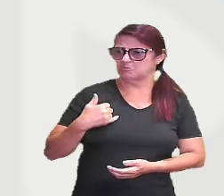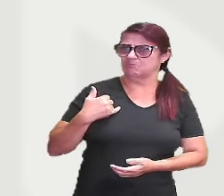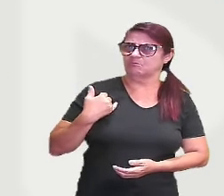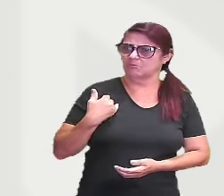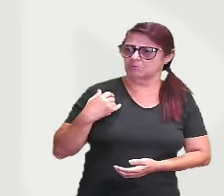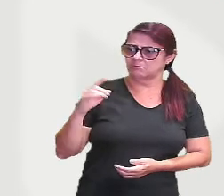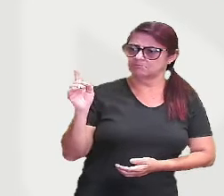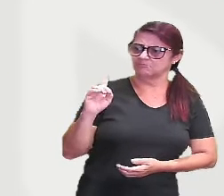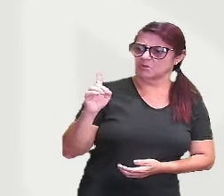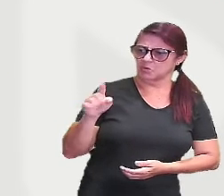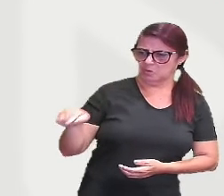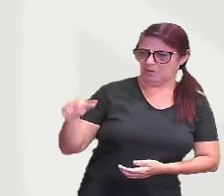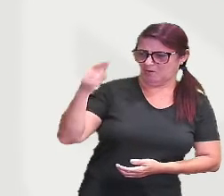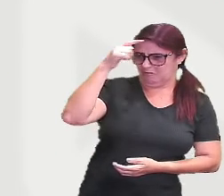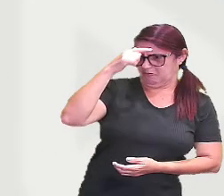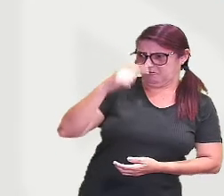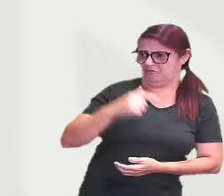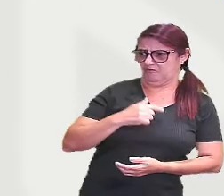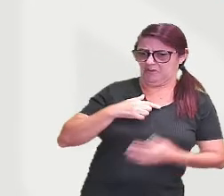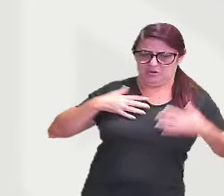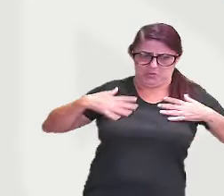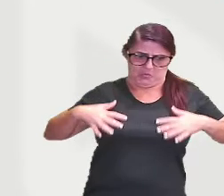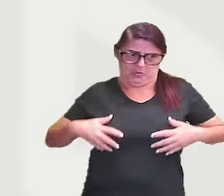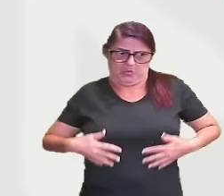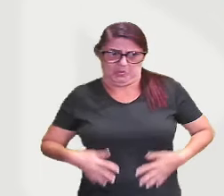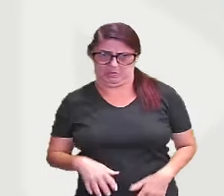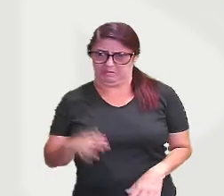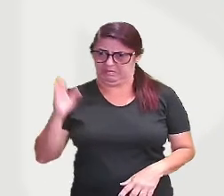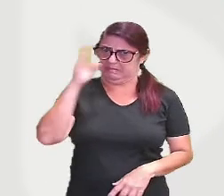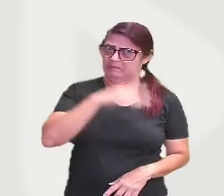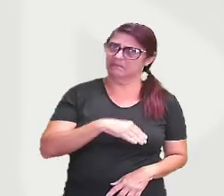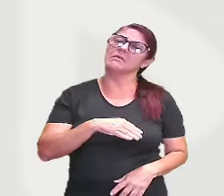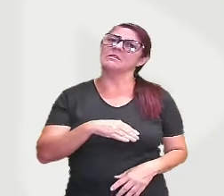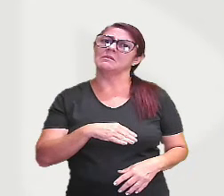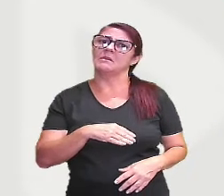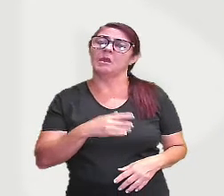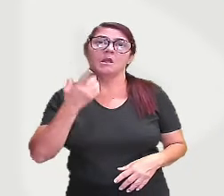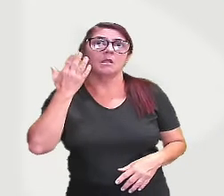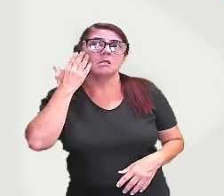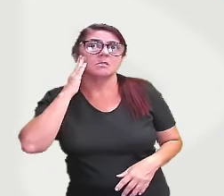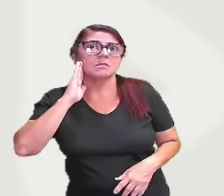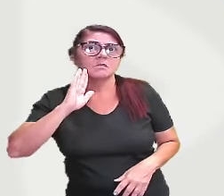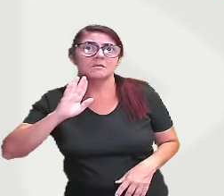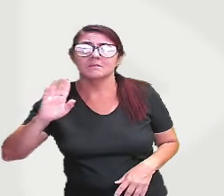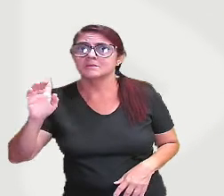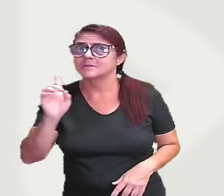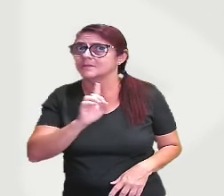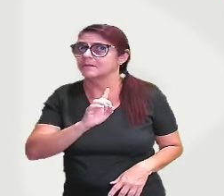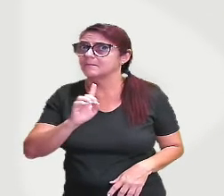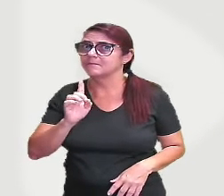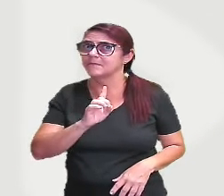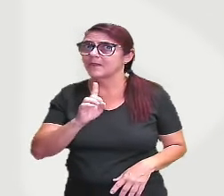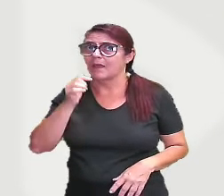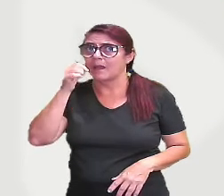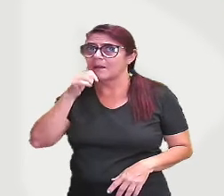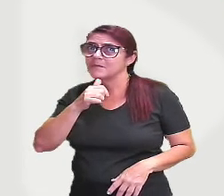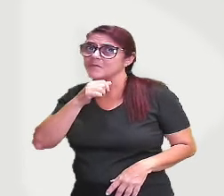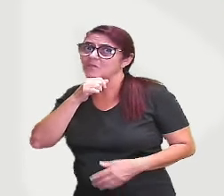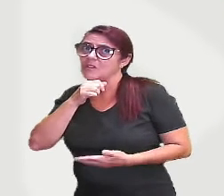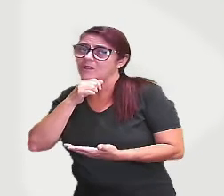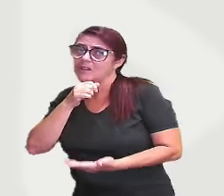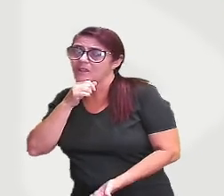por achá-la feia e mal vestida. O que ele não sabia era que a velhinha era